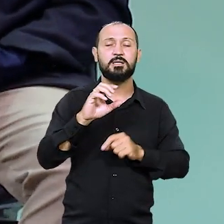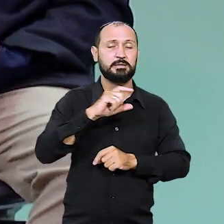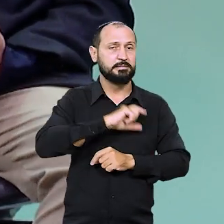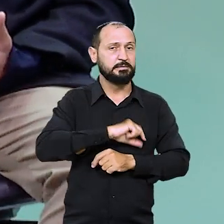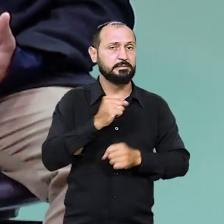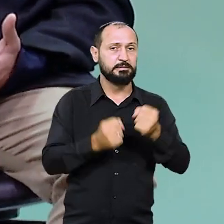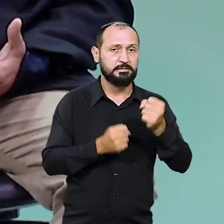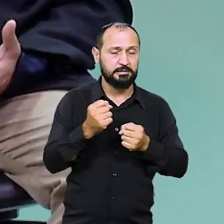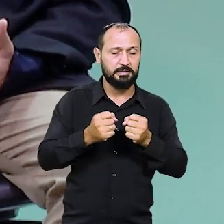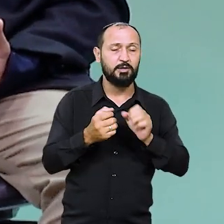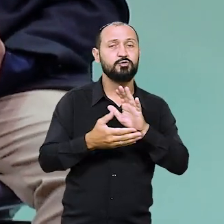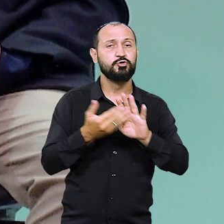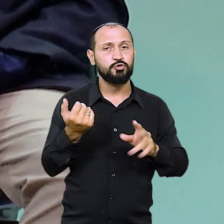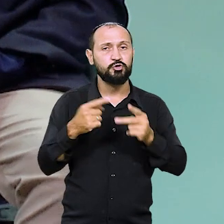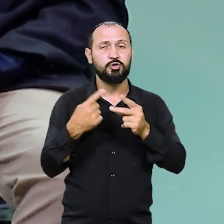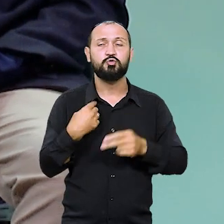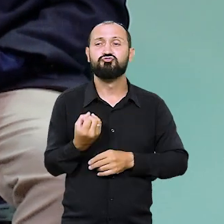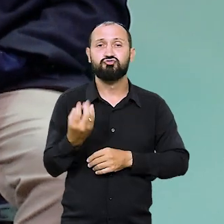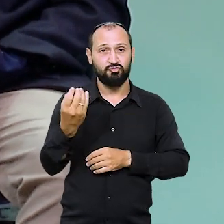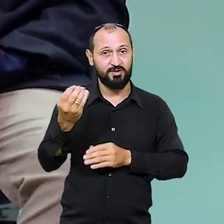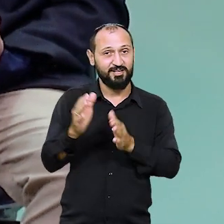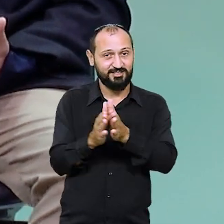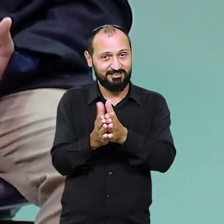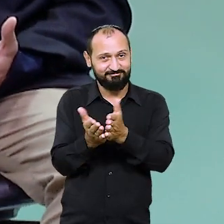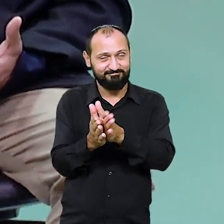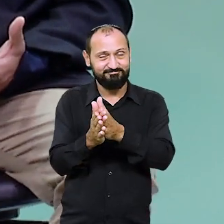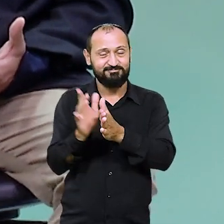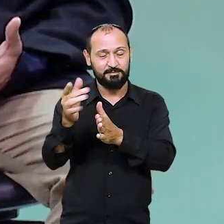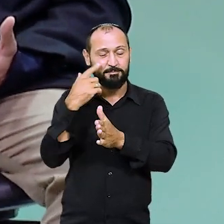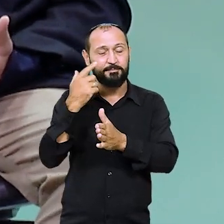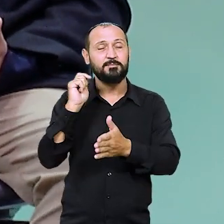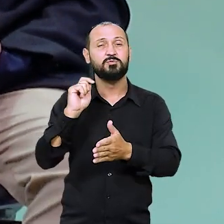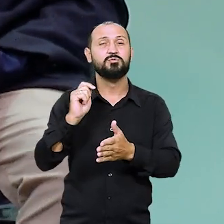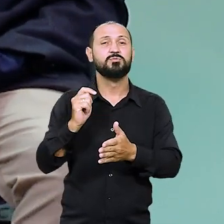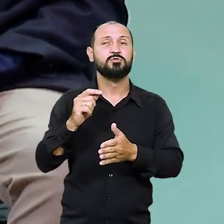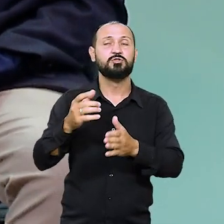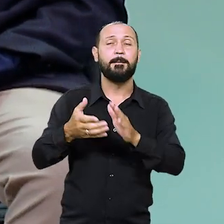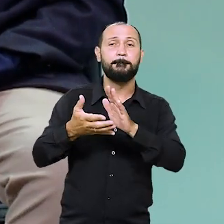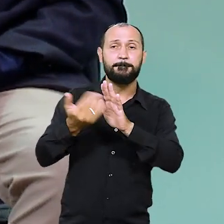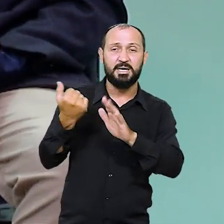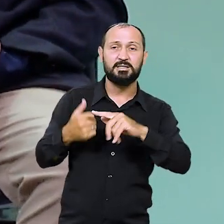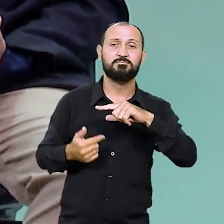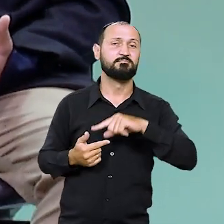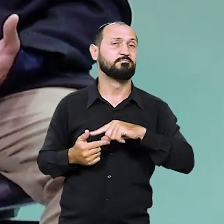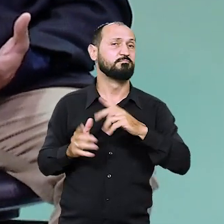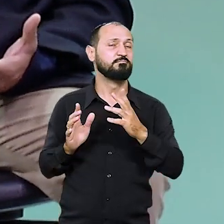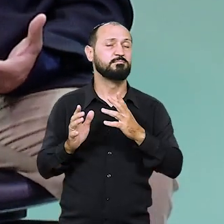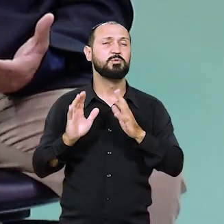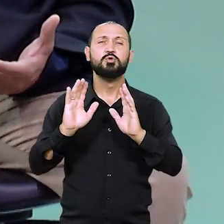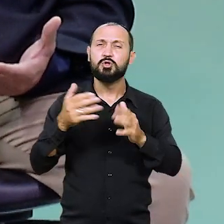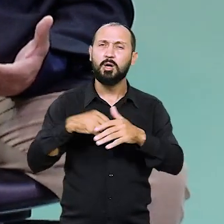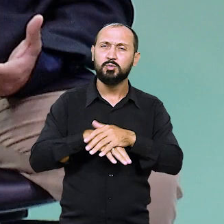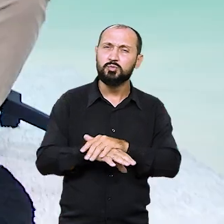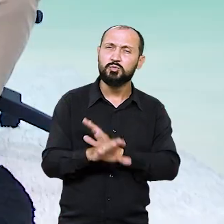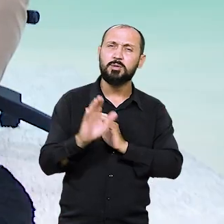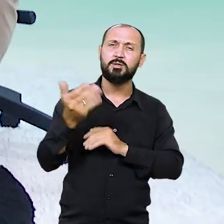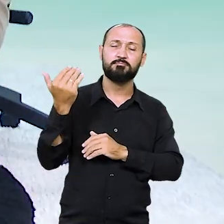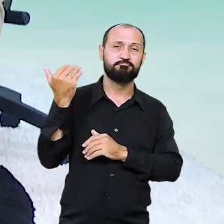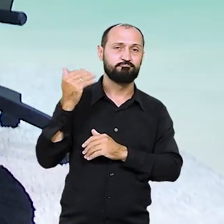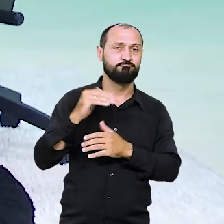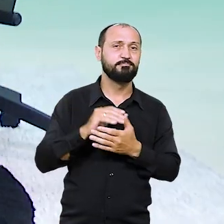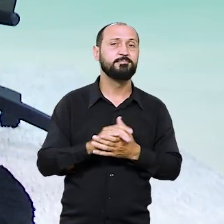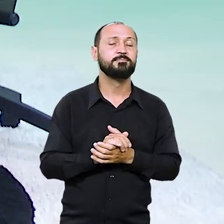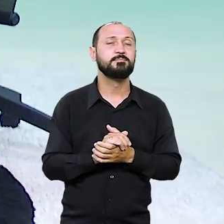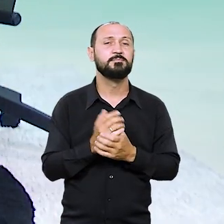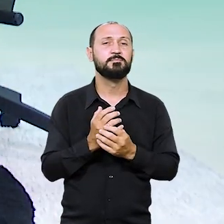caso, então, seria aplicada essa medida de apreensão da CNH e apreensão do passaporte, né, determinado pelo juiz. Então isso